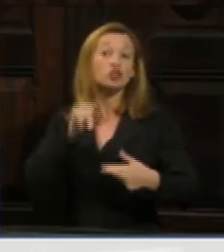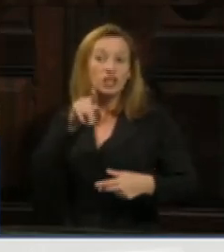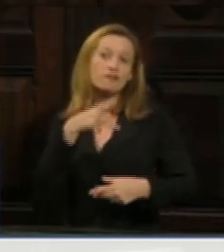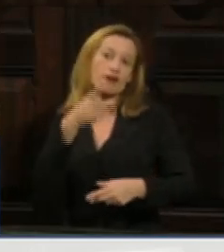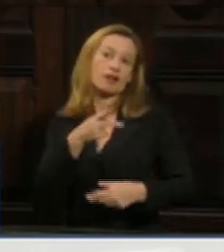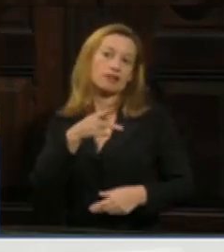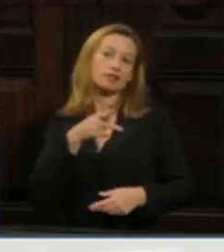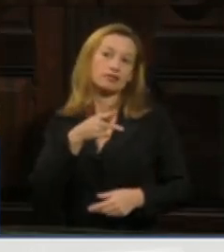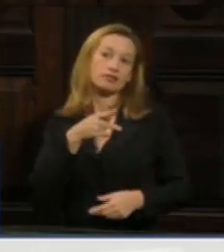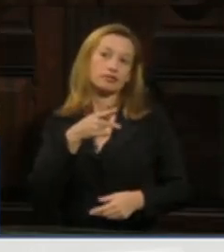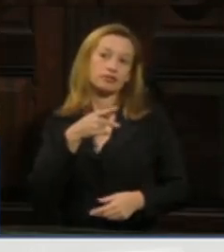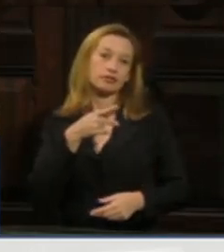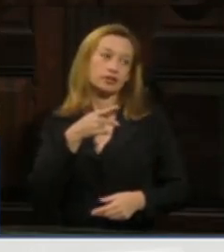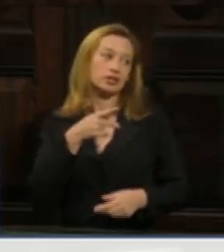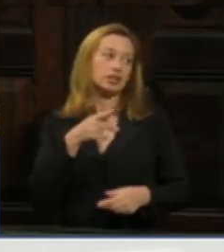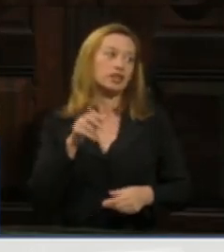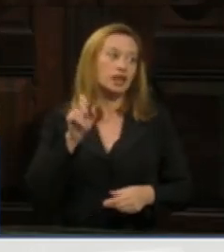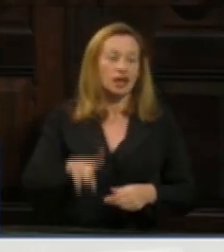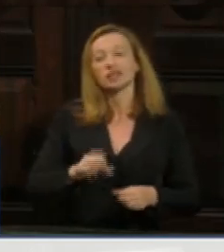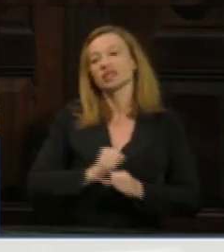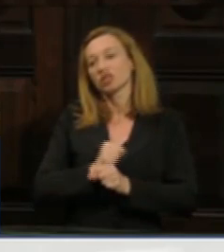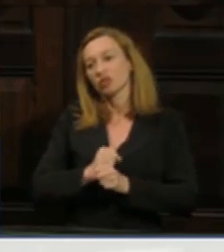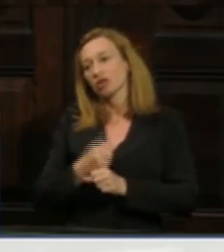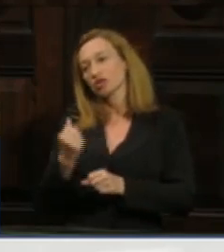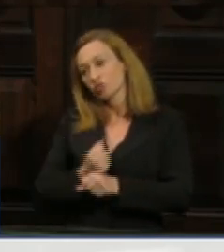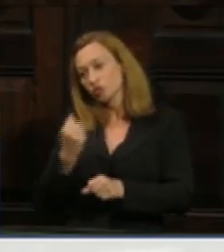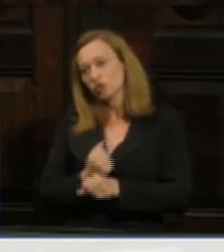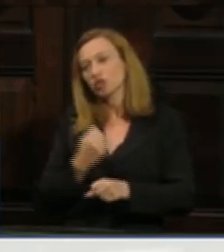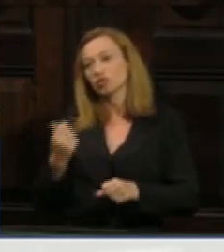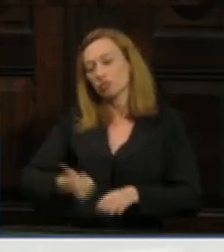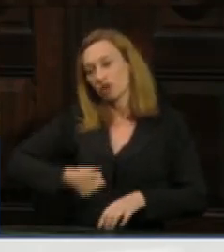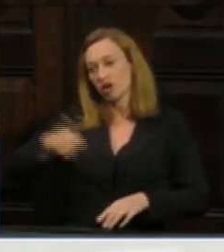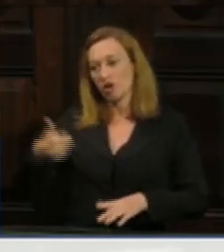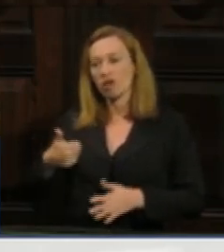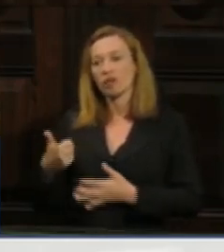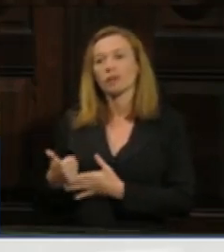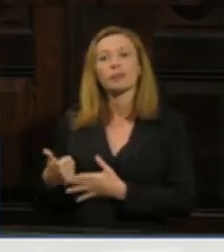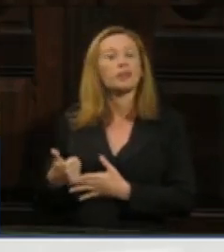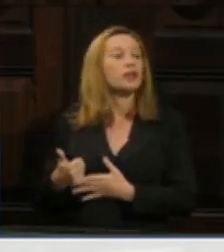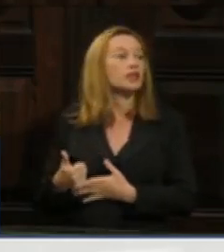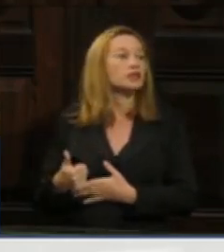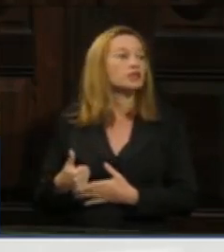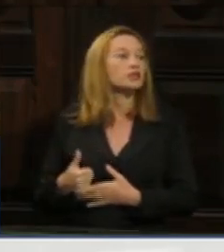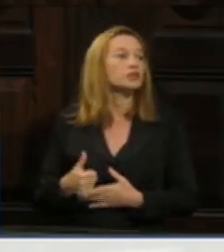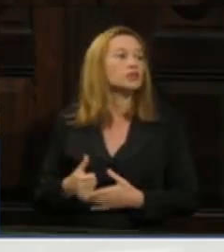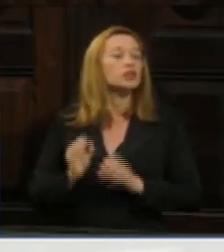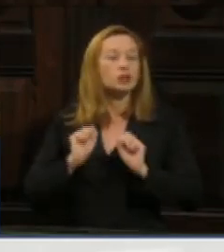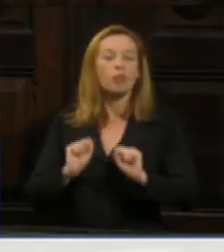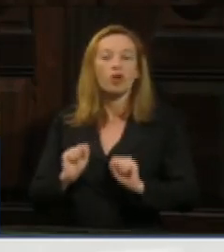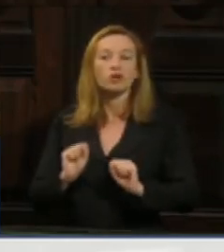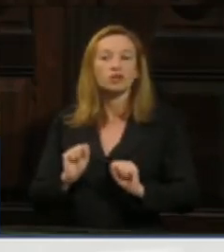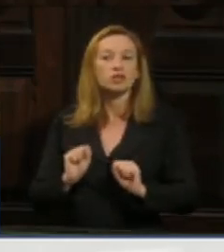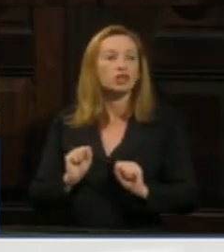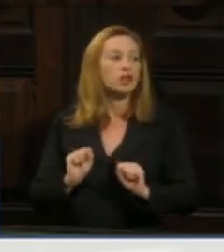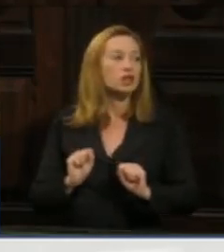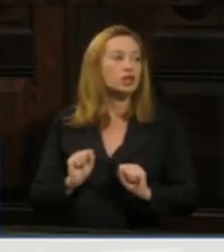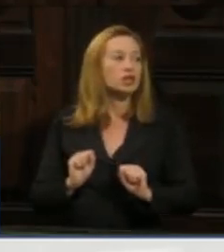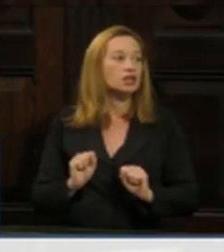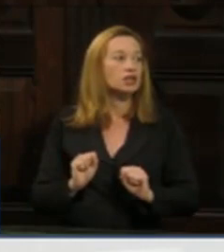ideias legislativas que apresentei. O presidente também apresentou projetos semelhantes. Estamos juntando um no outro para criar então